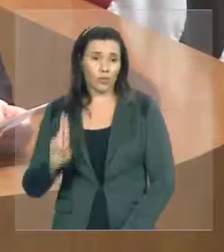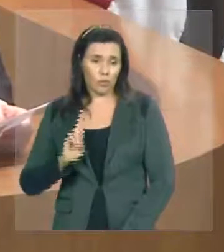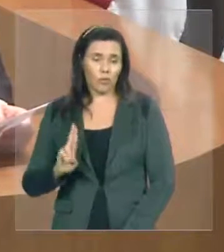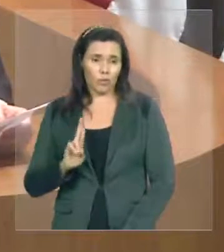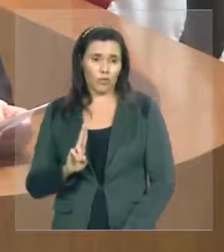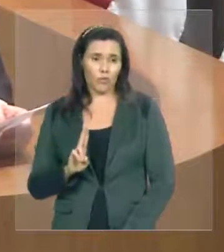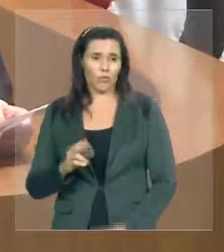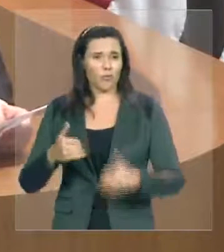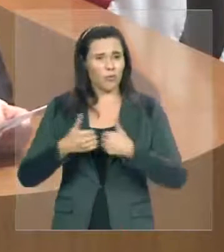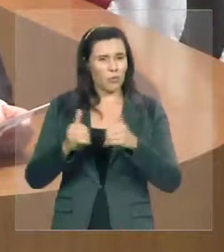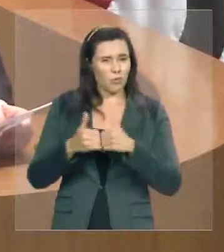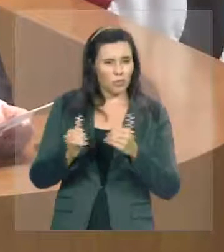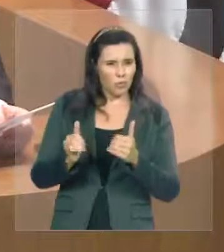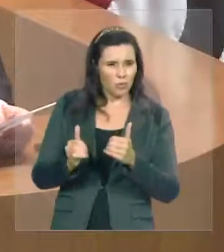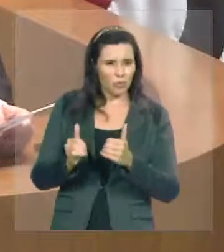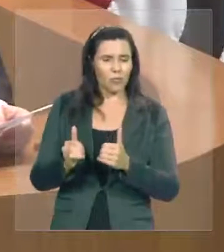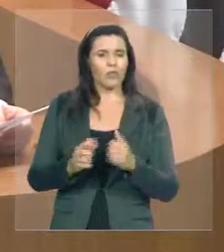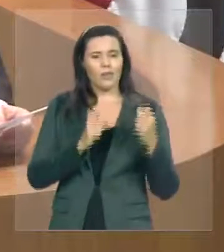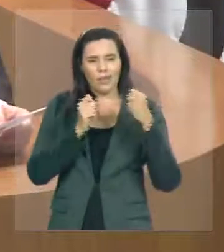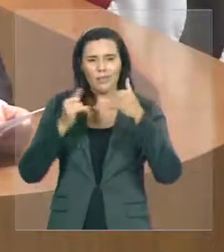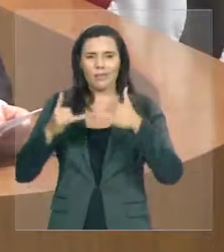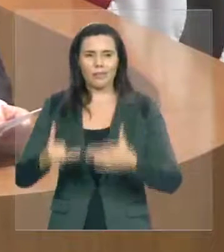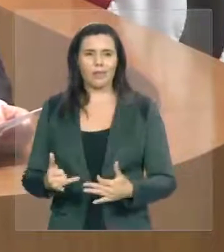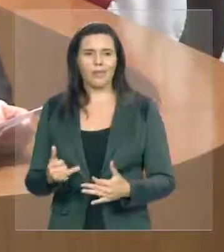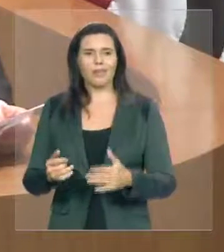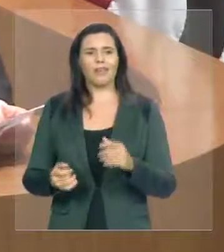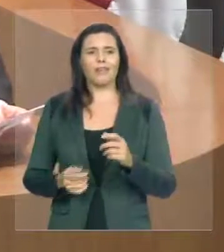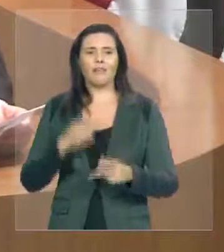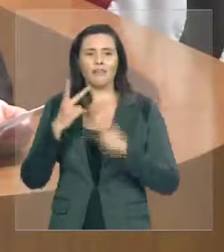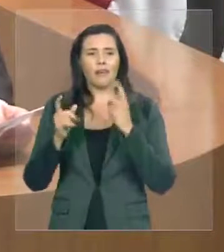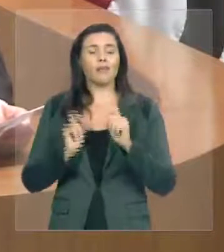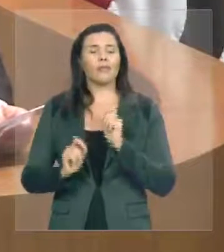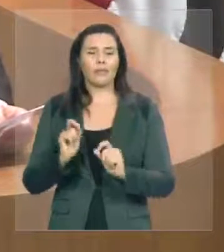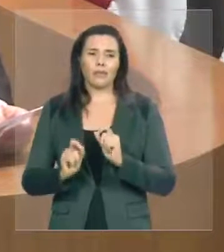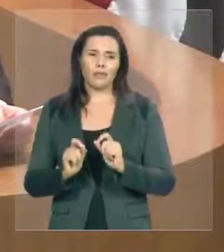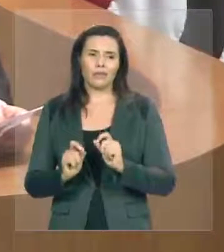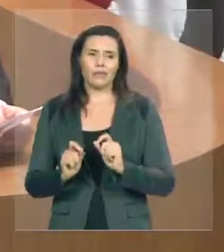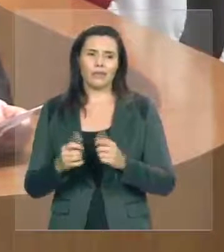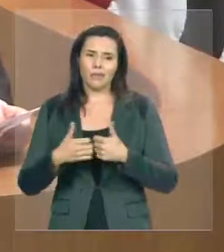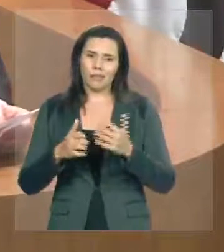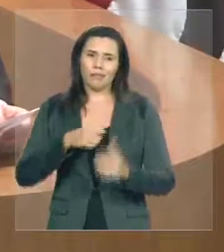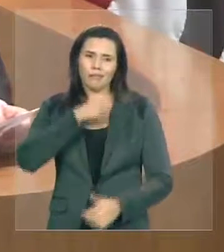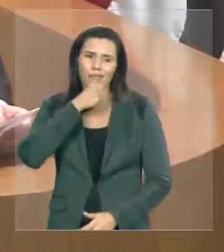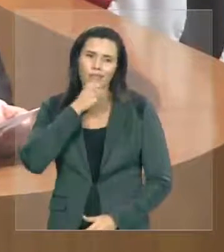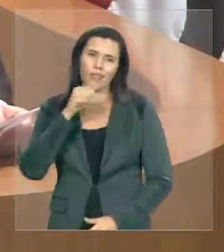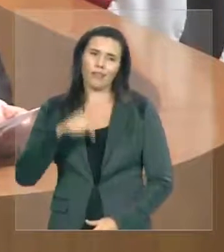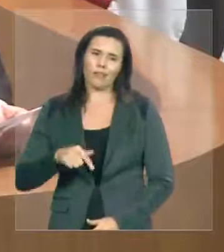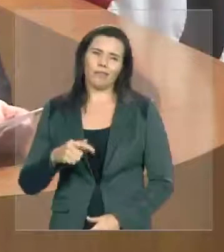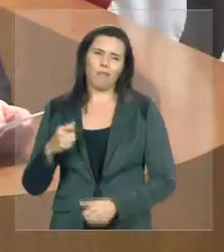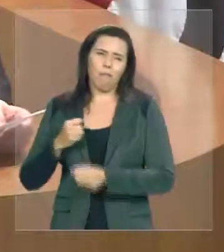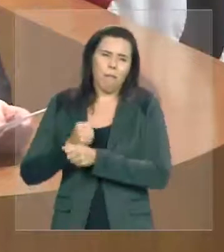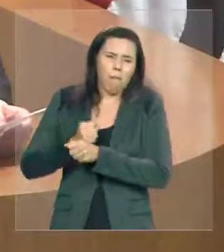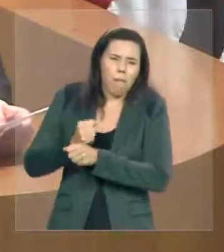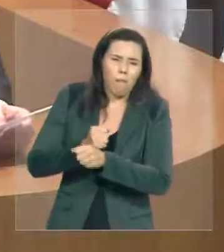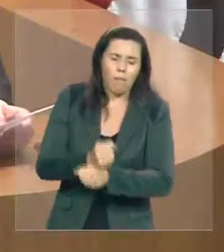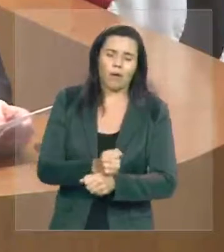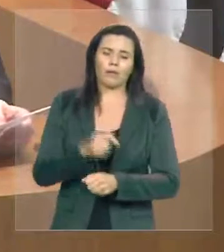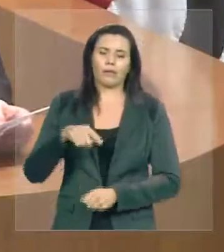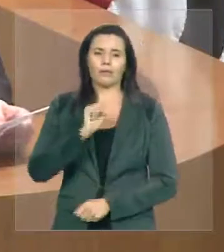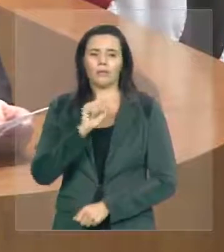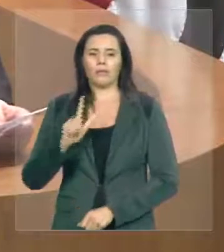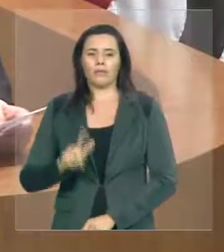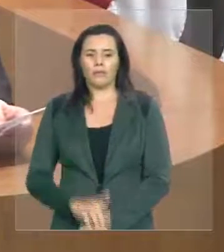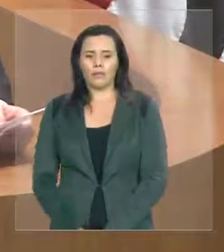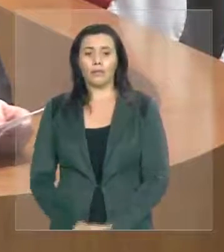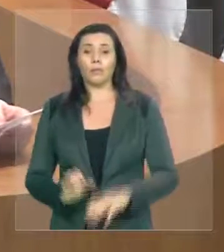parte dos ônibus que há muito tempo circulam em São Luís. Por essa dura classificação, os empresários que mantêm